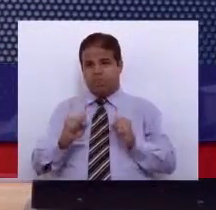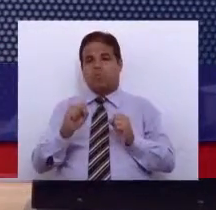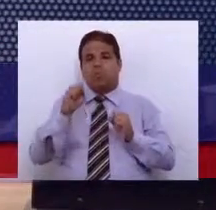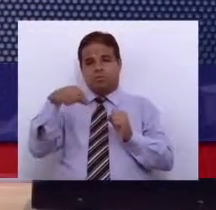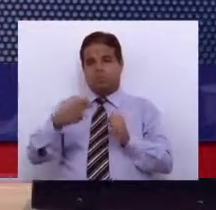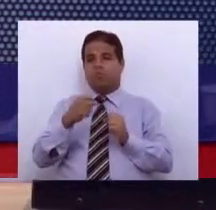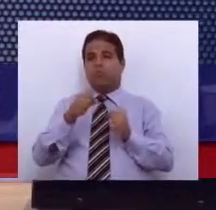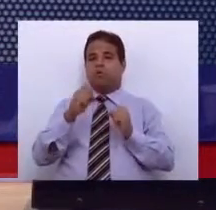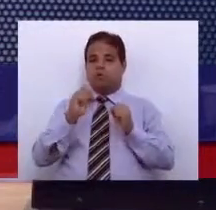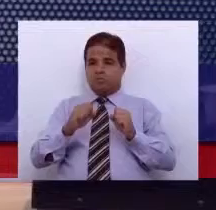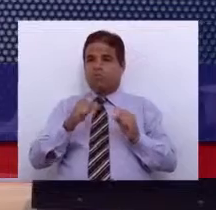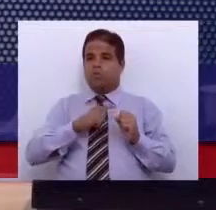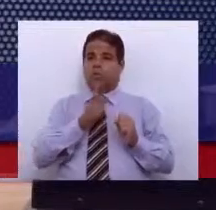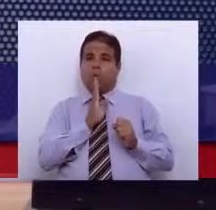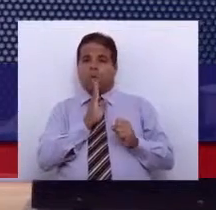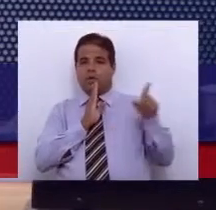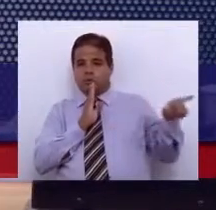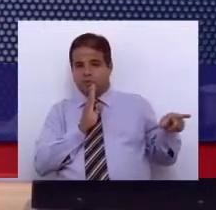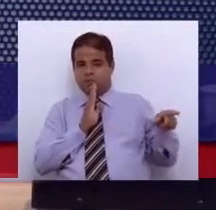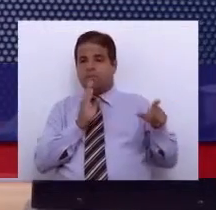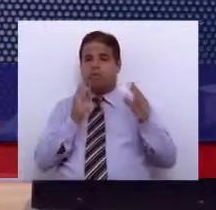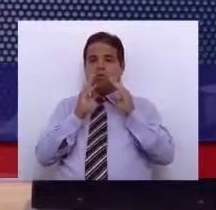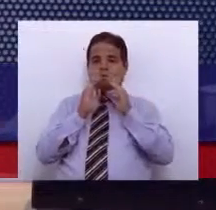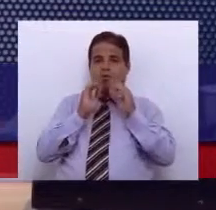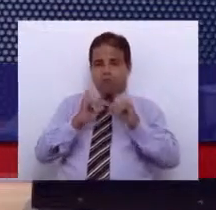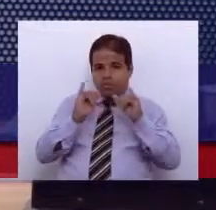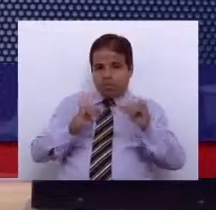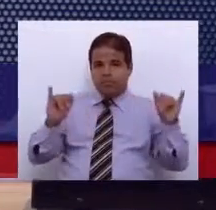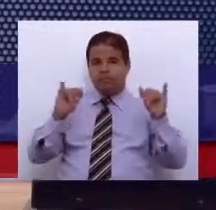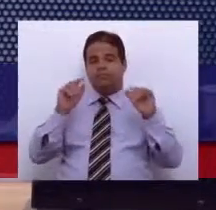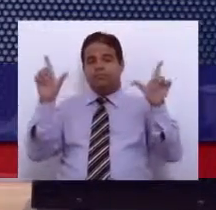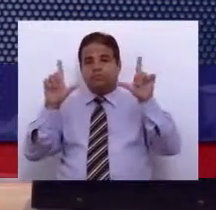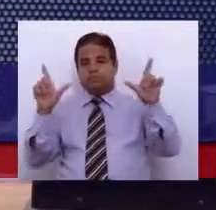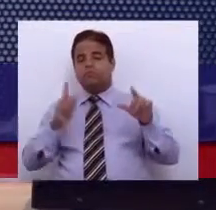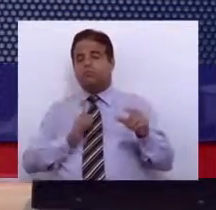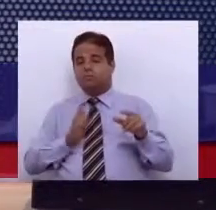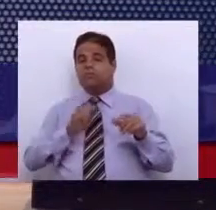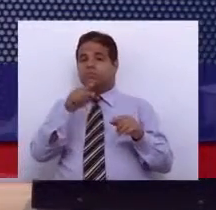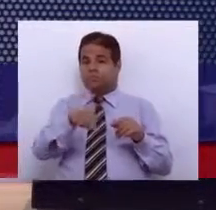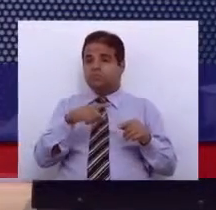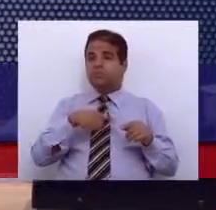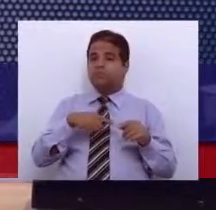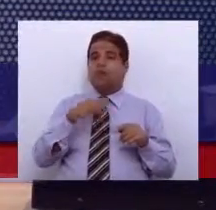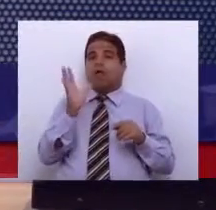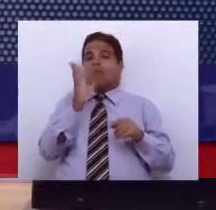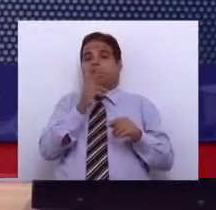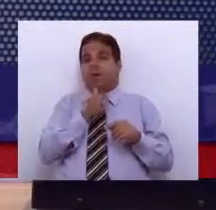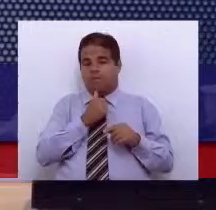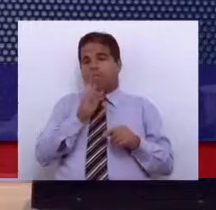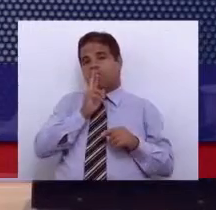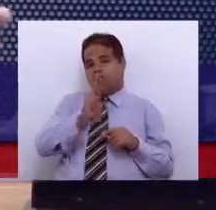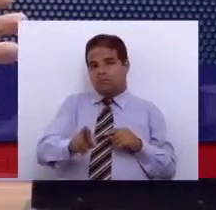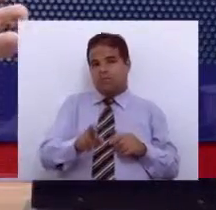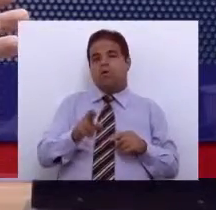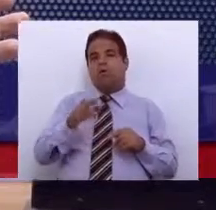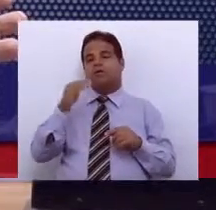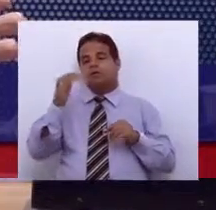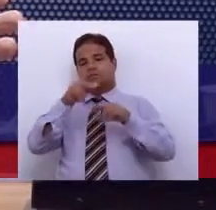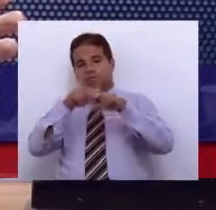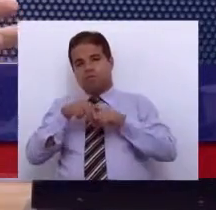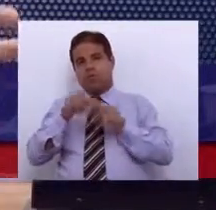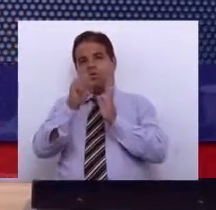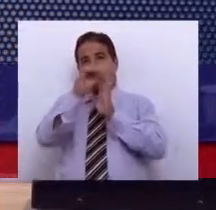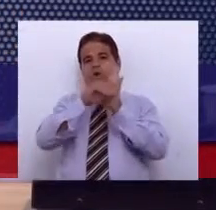oficiar eu tenho conhecimento pela mídia de que há um consenso de que a demora na resposta por parte dos